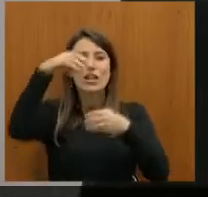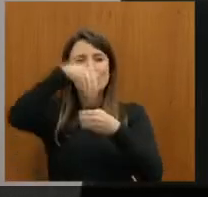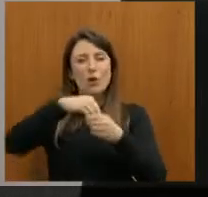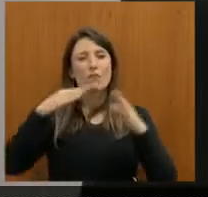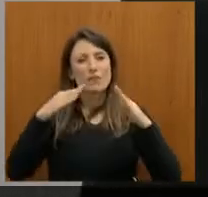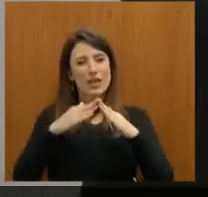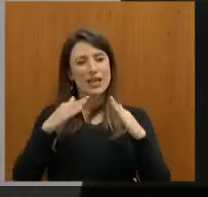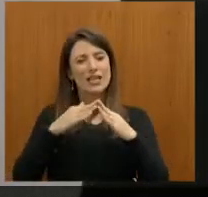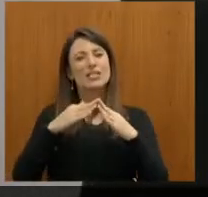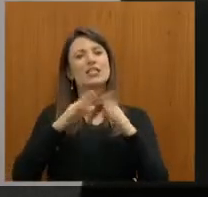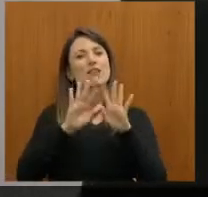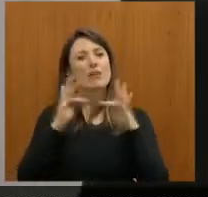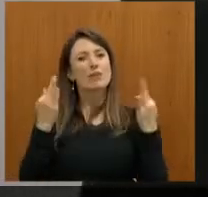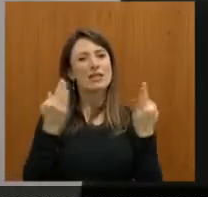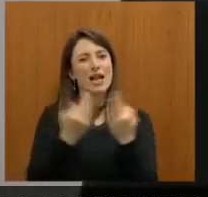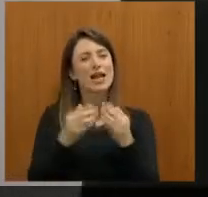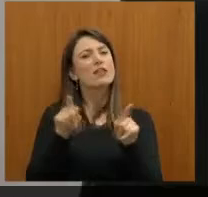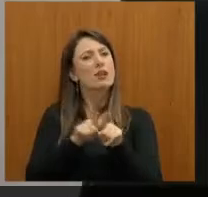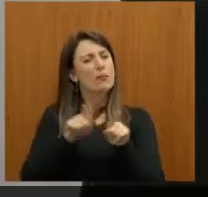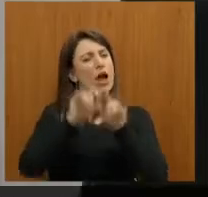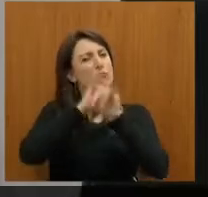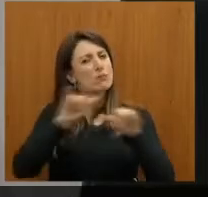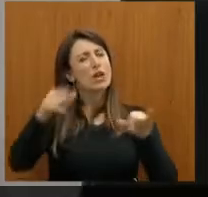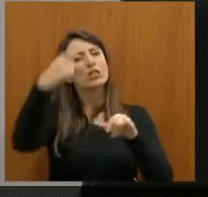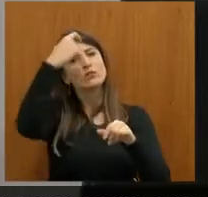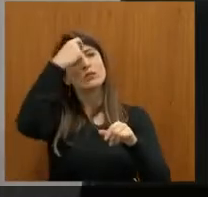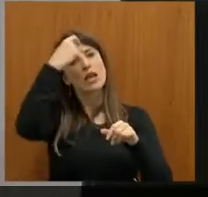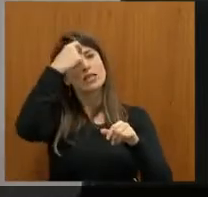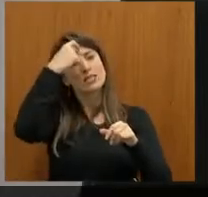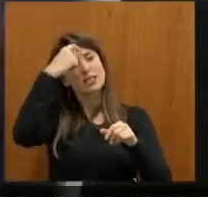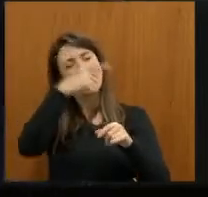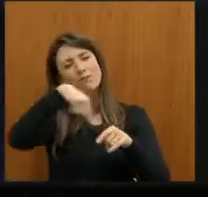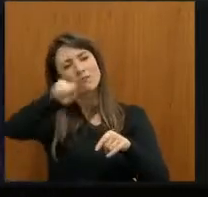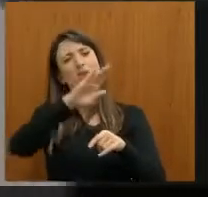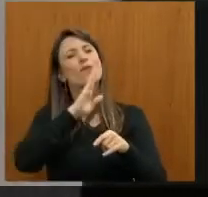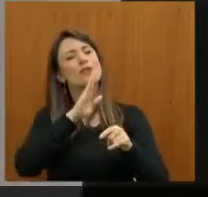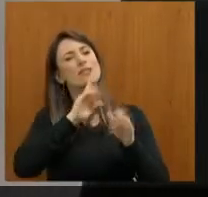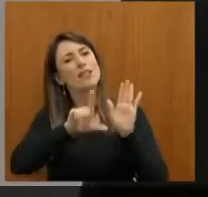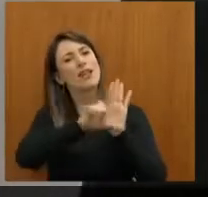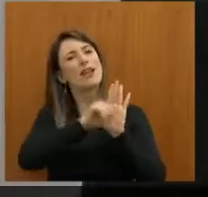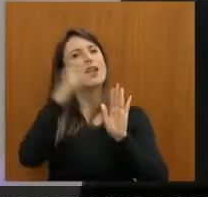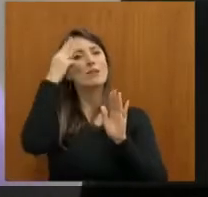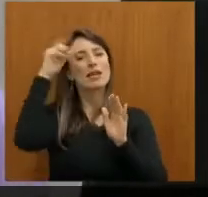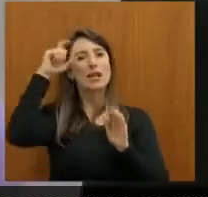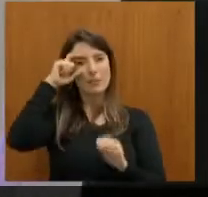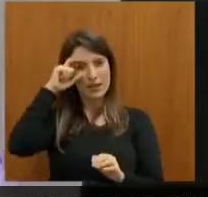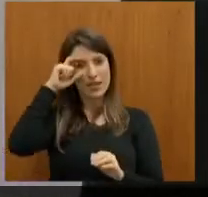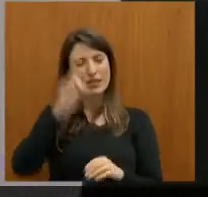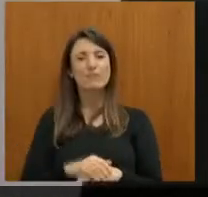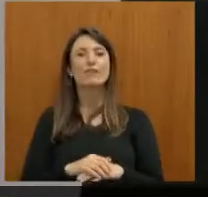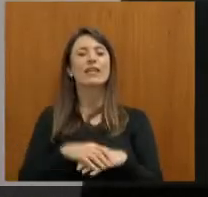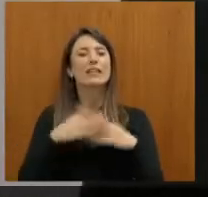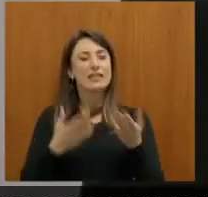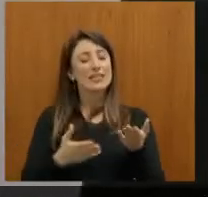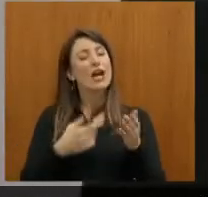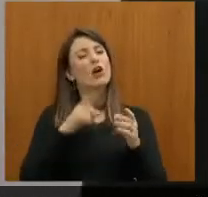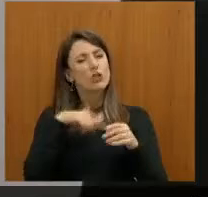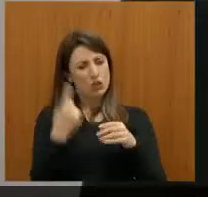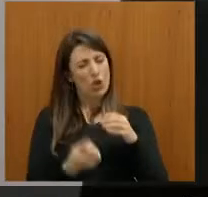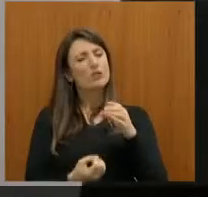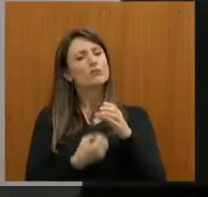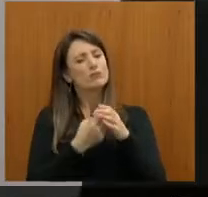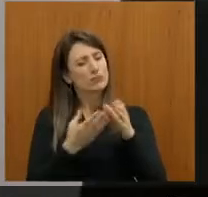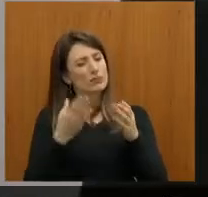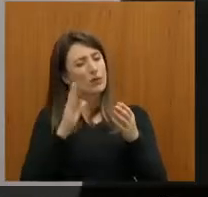Lei Maria da Penha talvez projeto ele foi apresentado e a partir de Então nós vamos trabalhar para que ele possa tramitar na